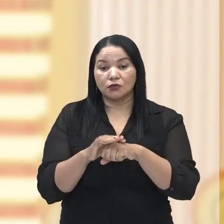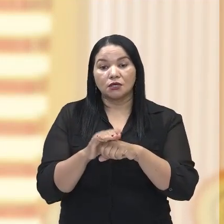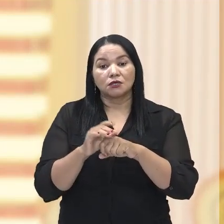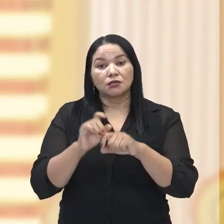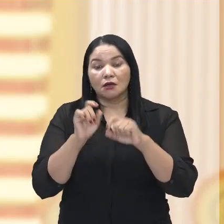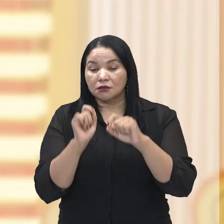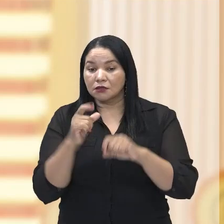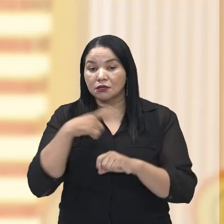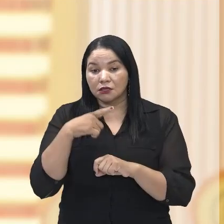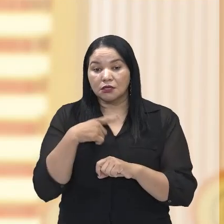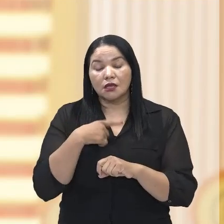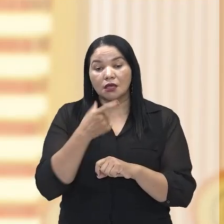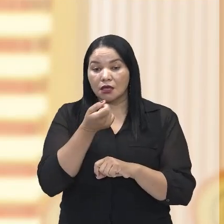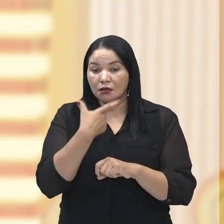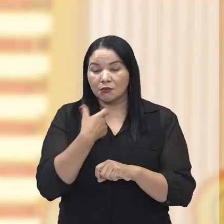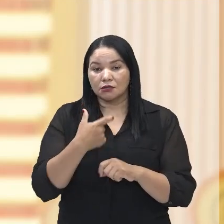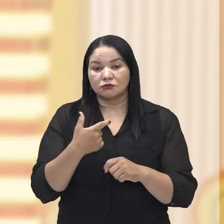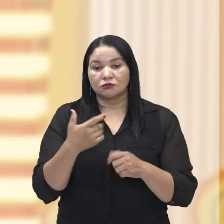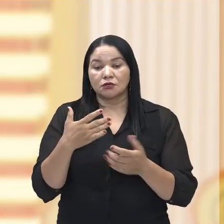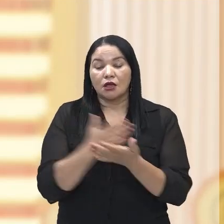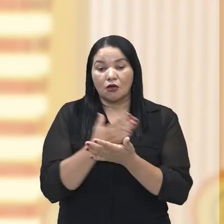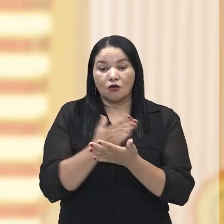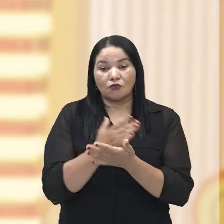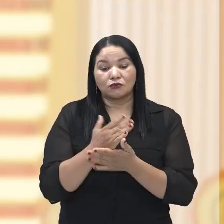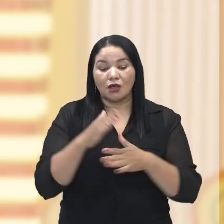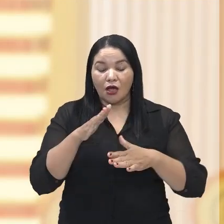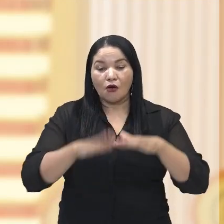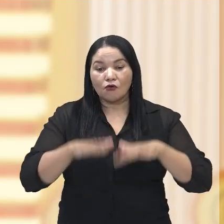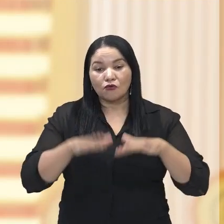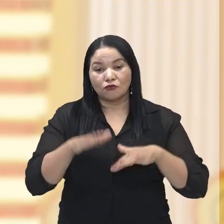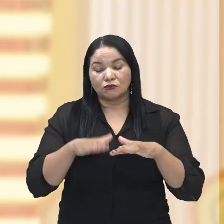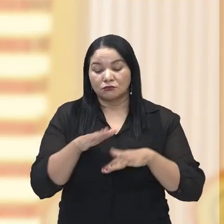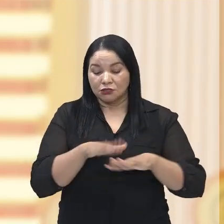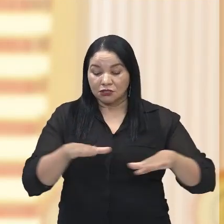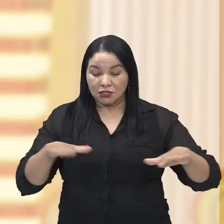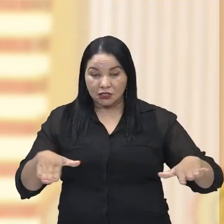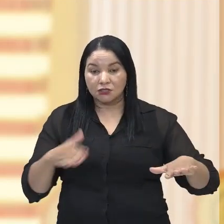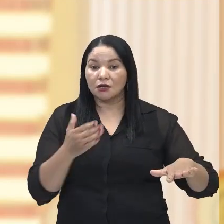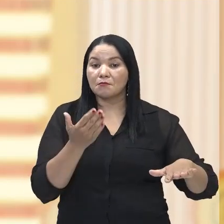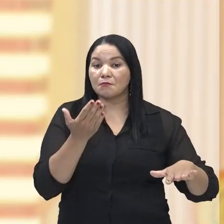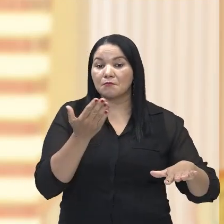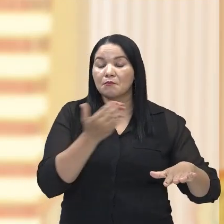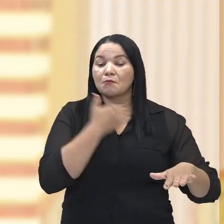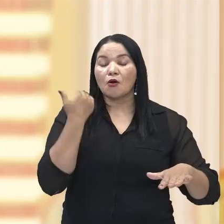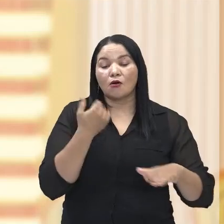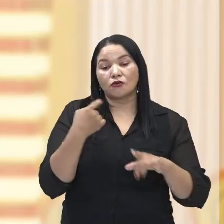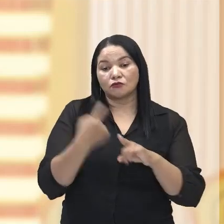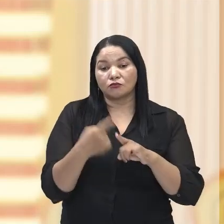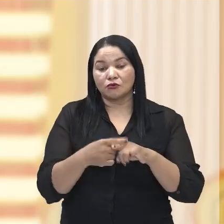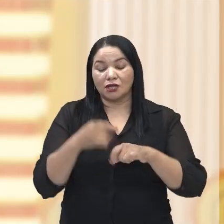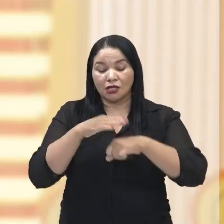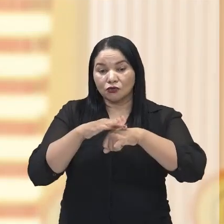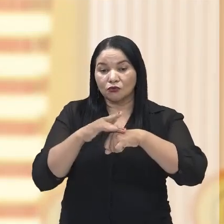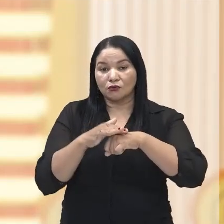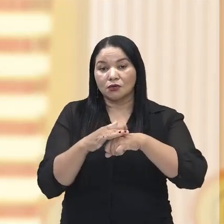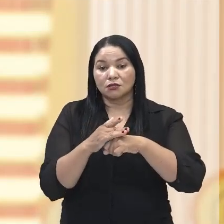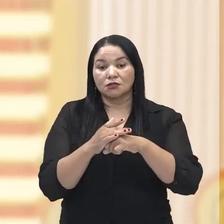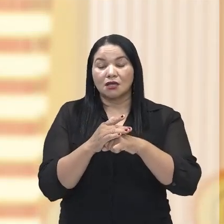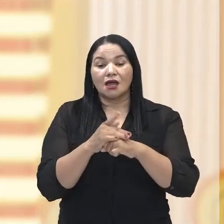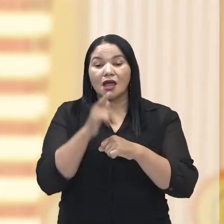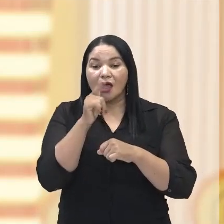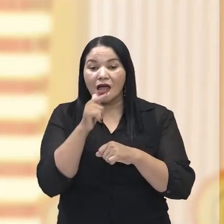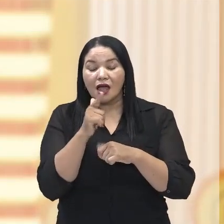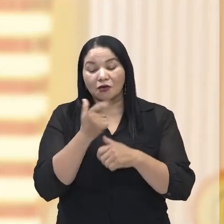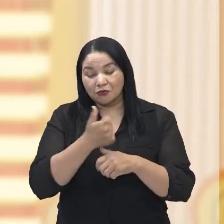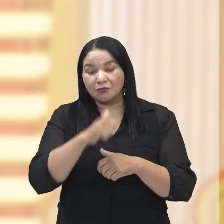sobre saúde, muitas crianças morrem exatamente por causa disso, por causa dessas doenças em água que elas têm